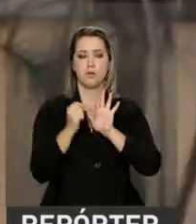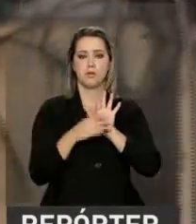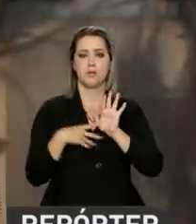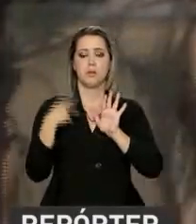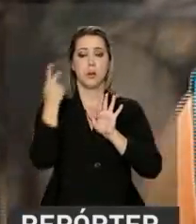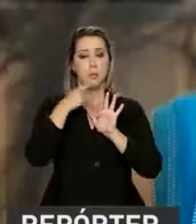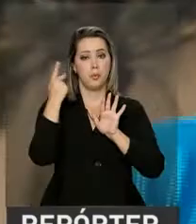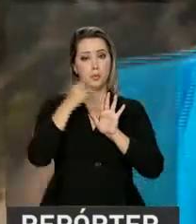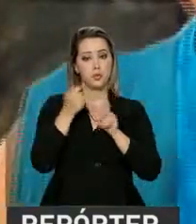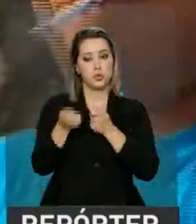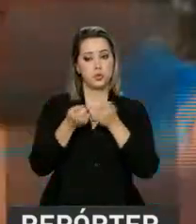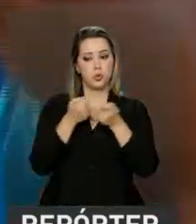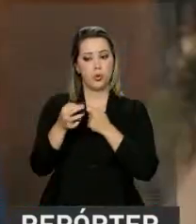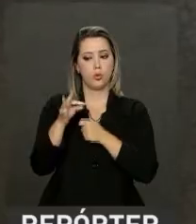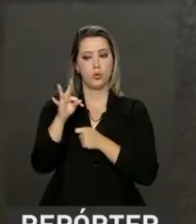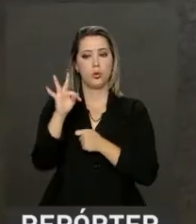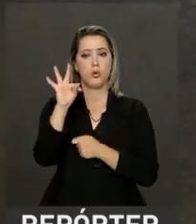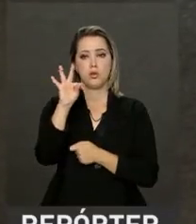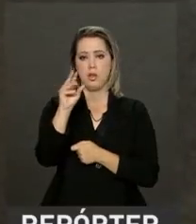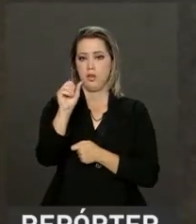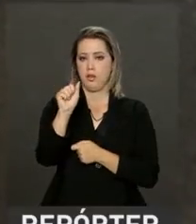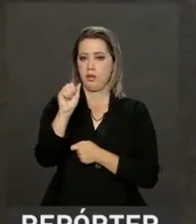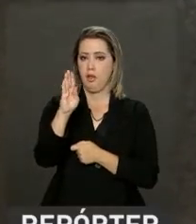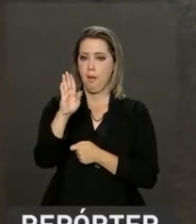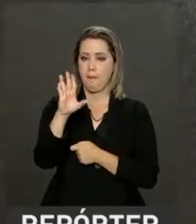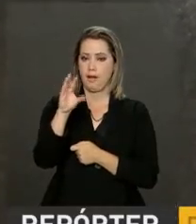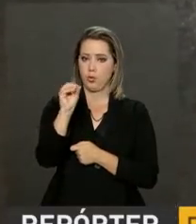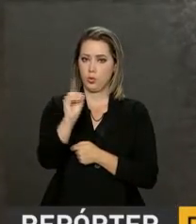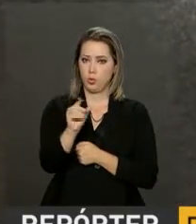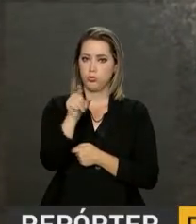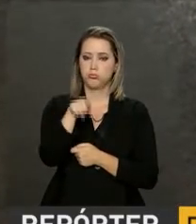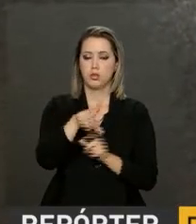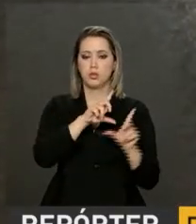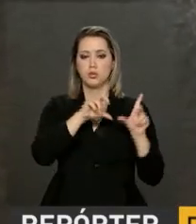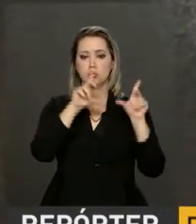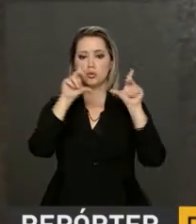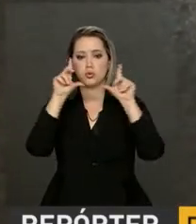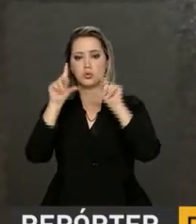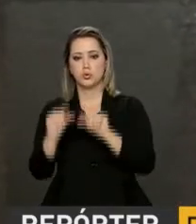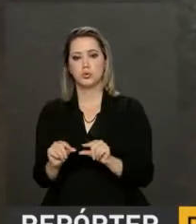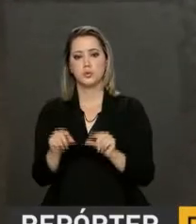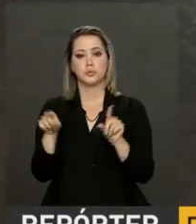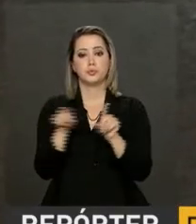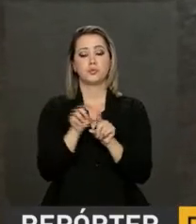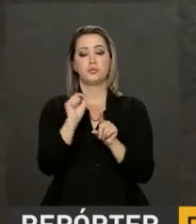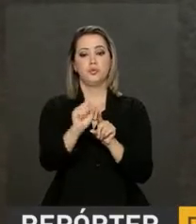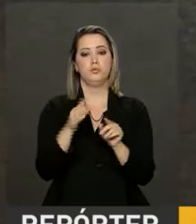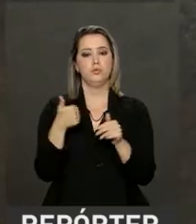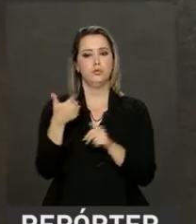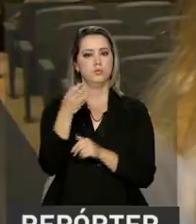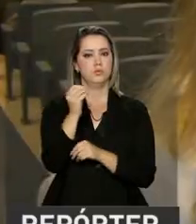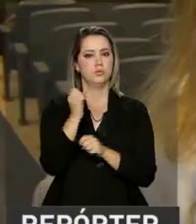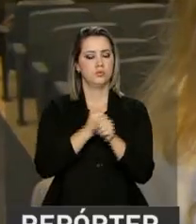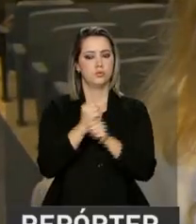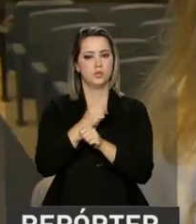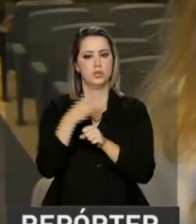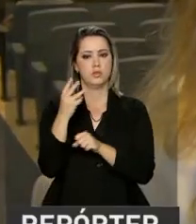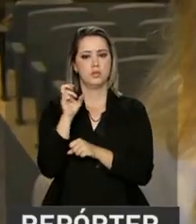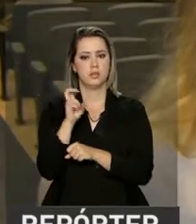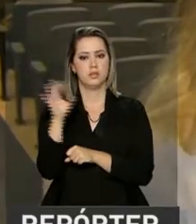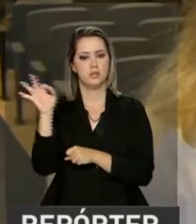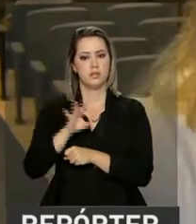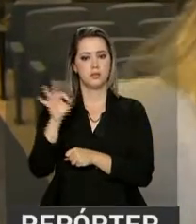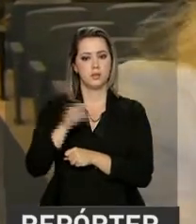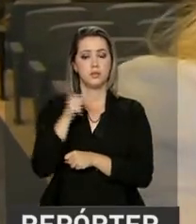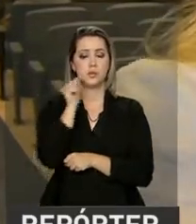de controle ao tabaco reduziu em 35% a prevalência de fumantes no país nos últimos 10 anos. Para a